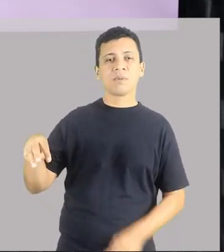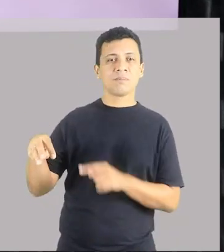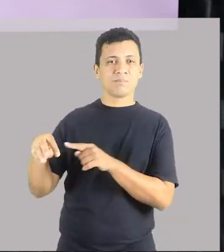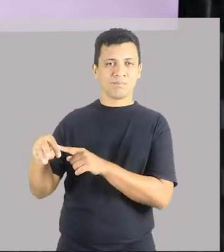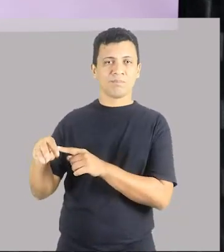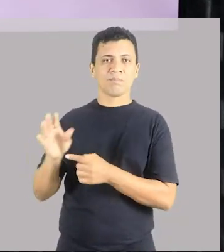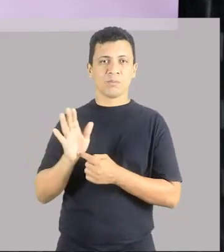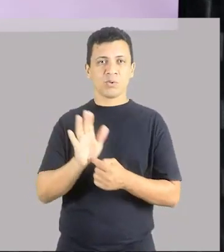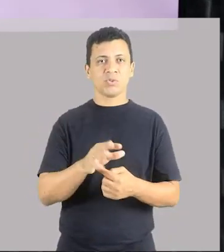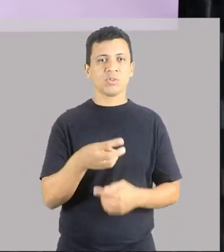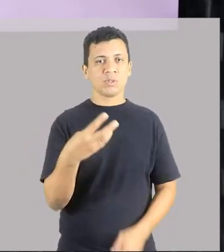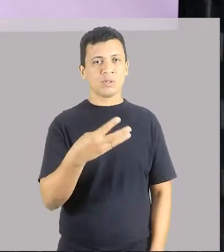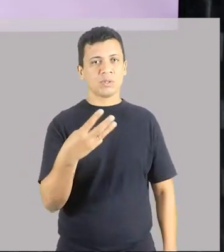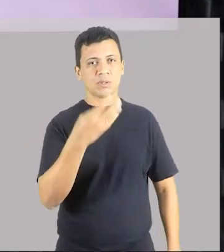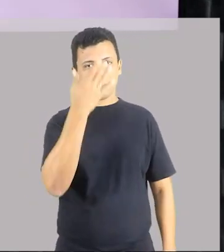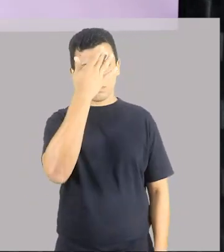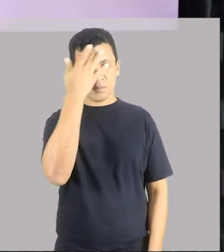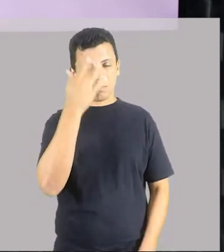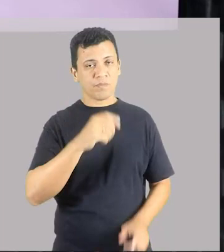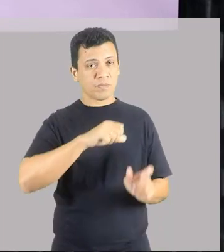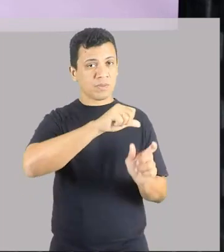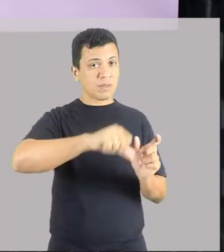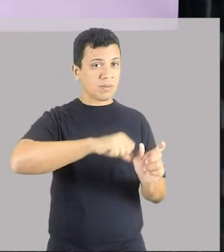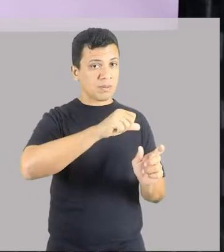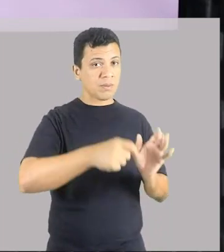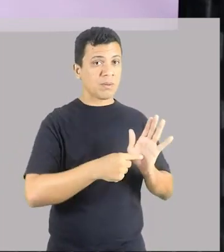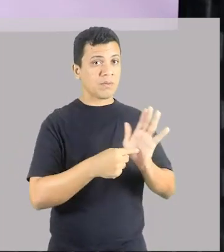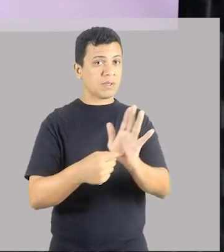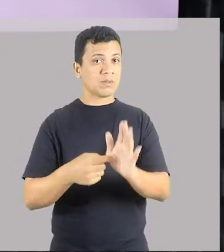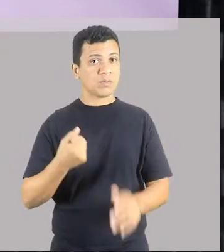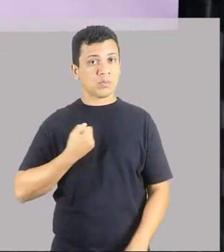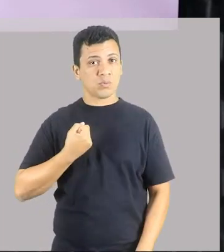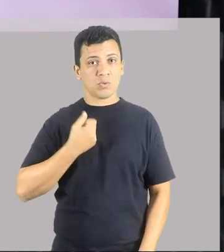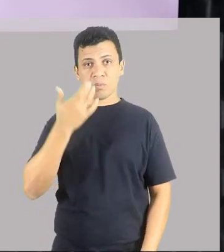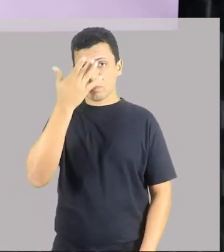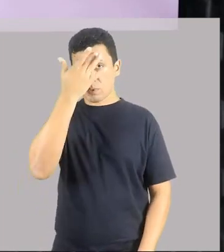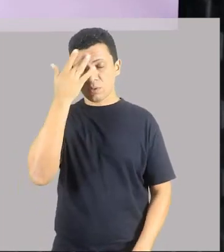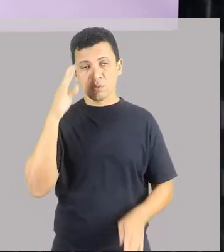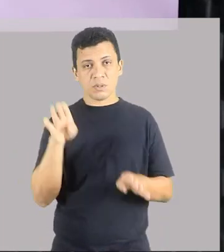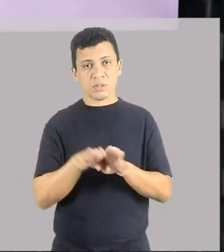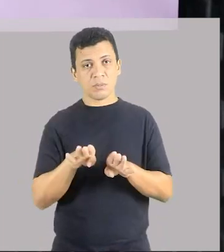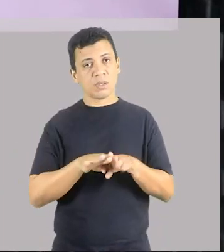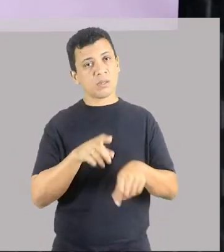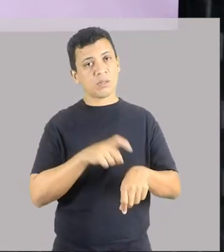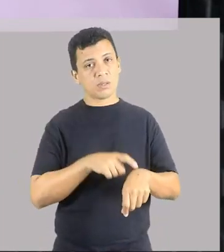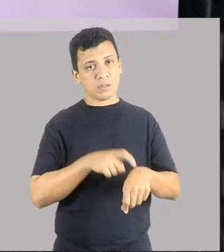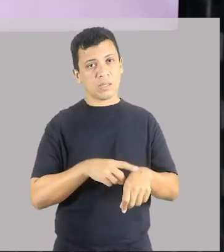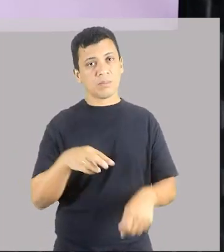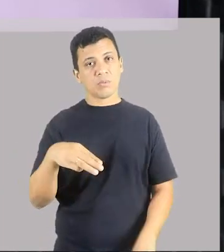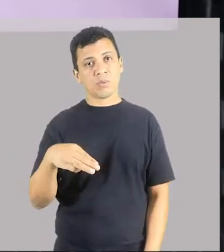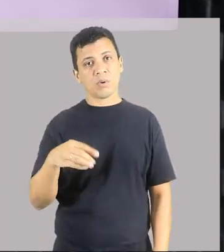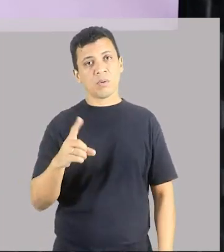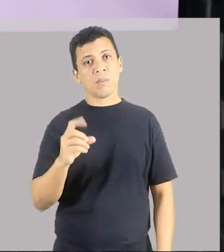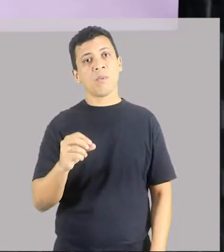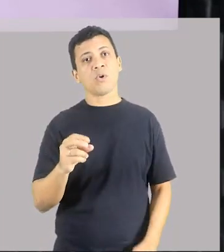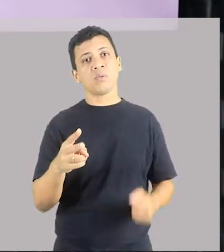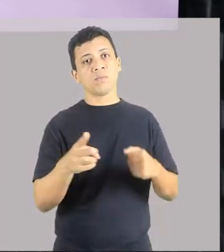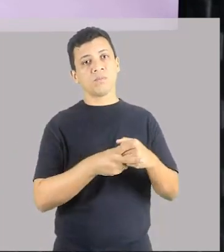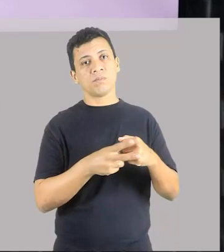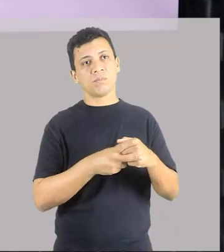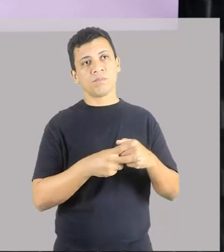indicar não só a variação de número e pessoa mas também a variação de tempo e modo verbal olha